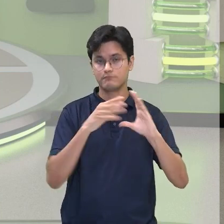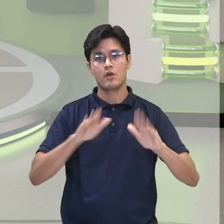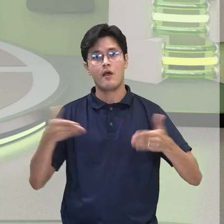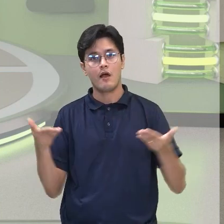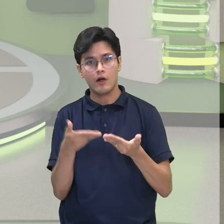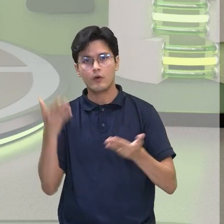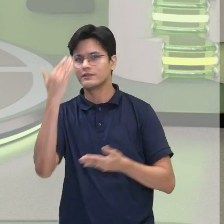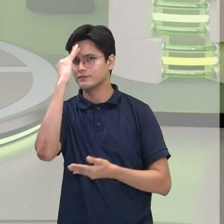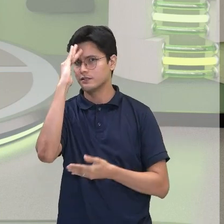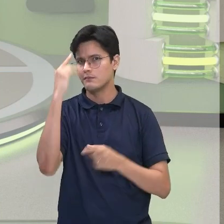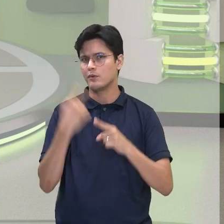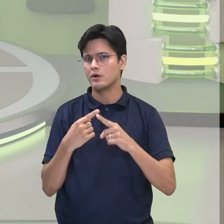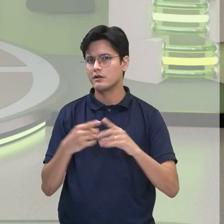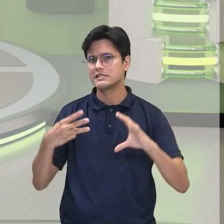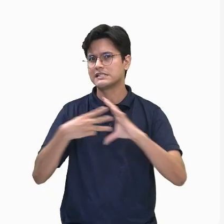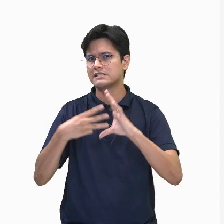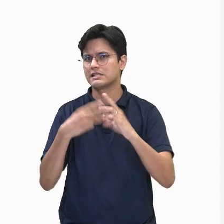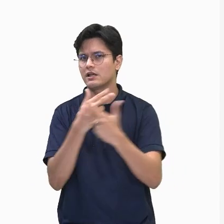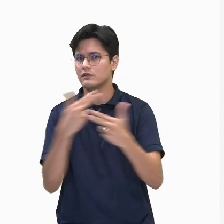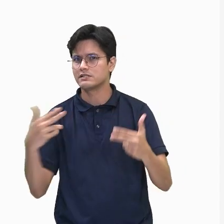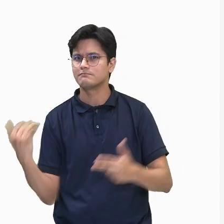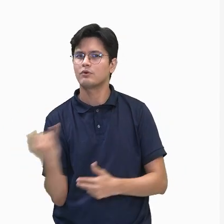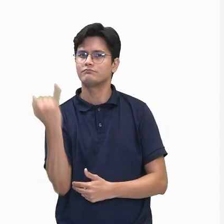tão importantes para a gente.